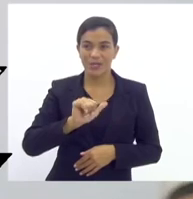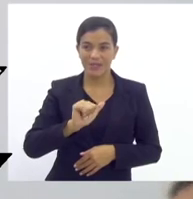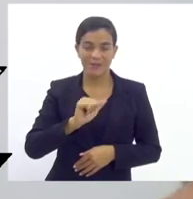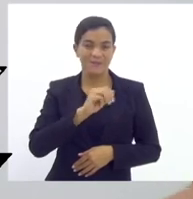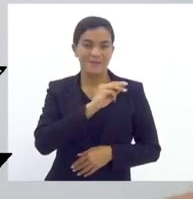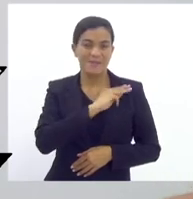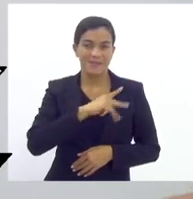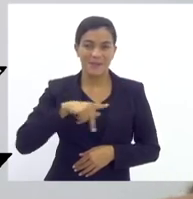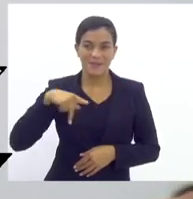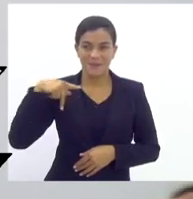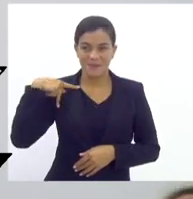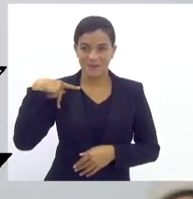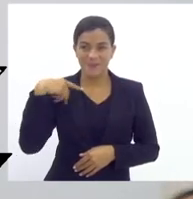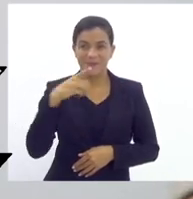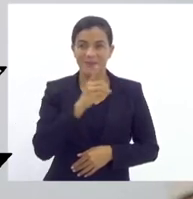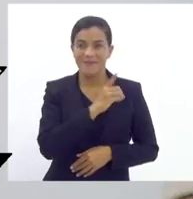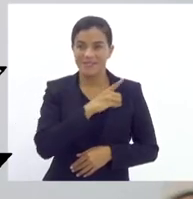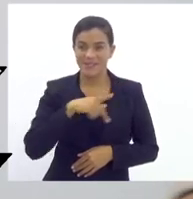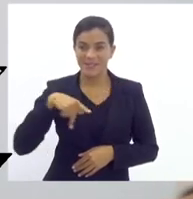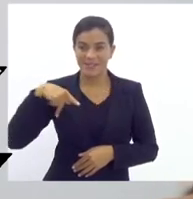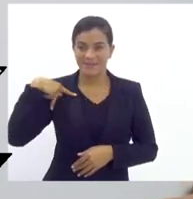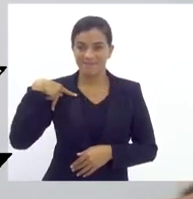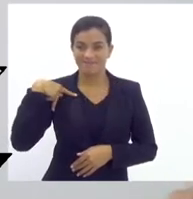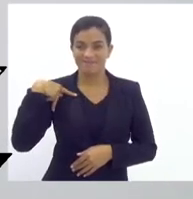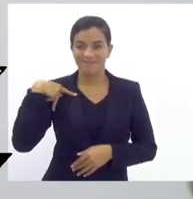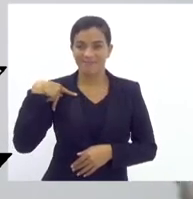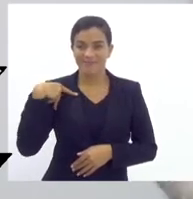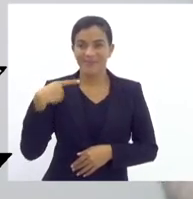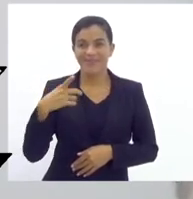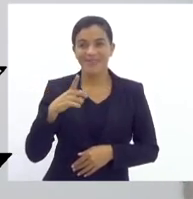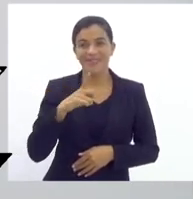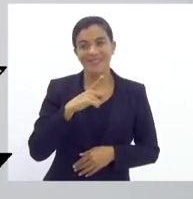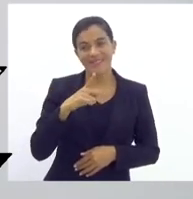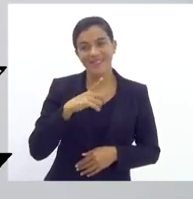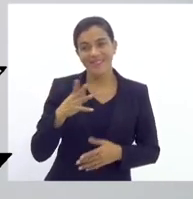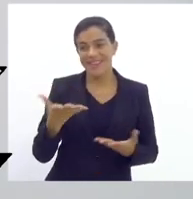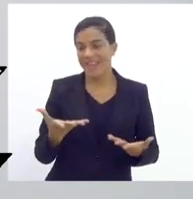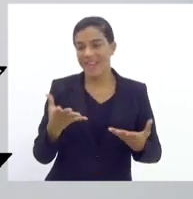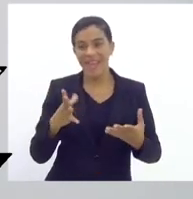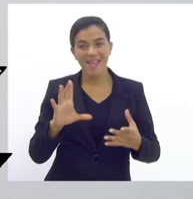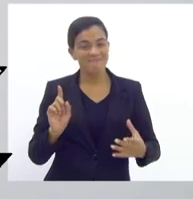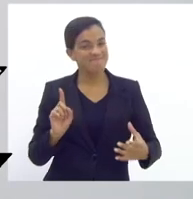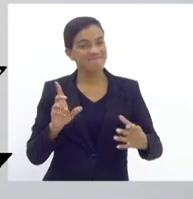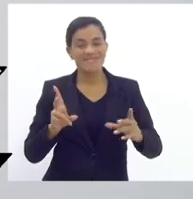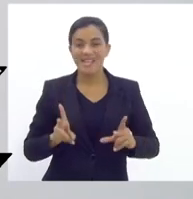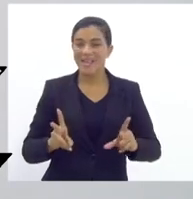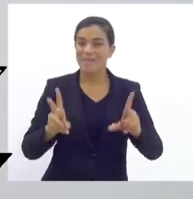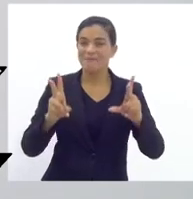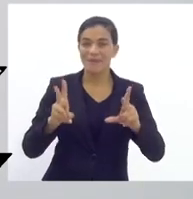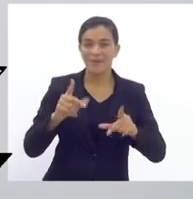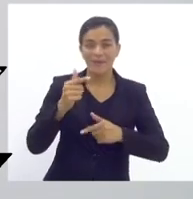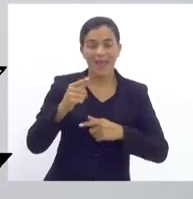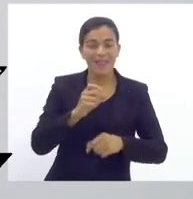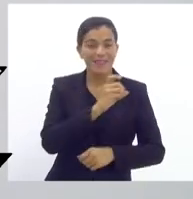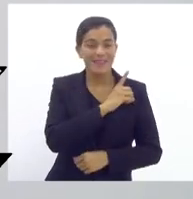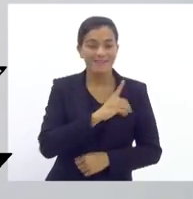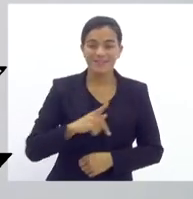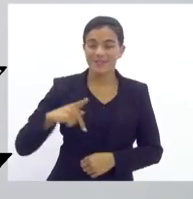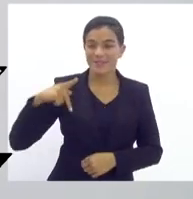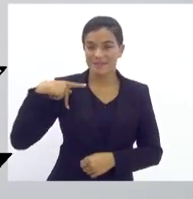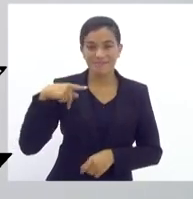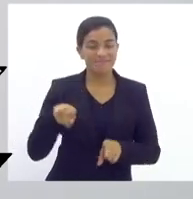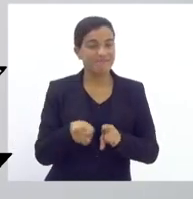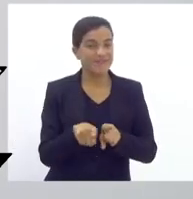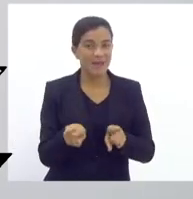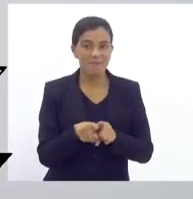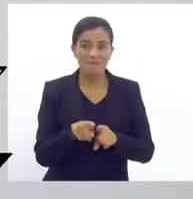Day né Tem aliás no Dé tem um enorme espaço aqui nessa comissão Porque sem o trabalho da Defensoria da